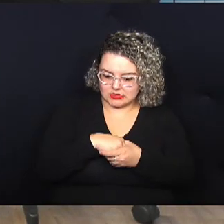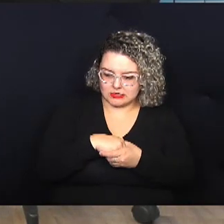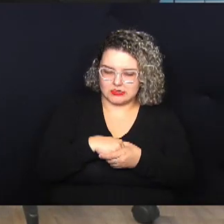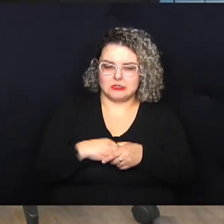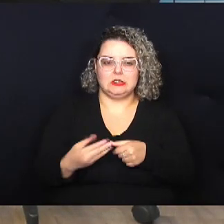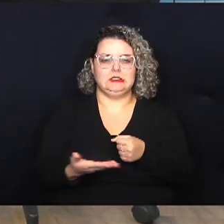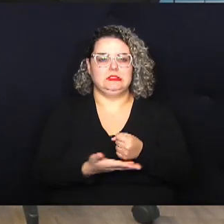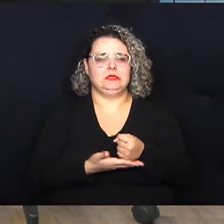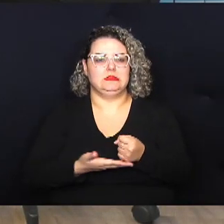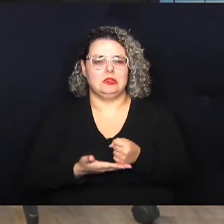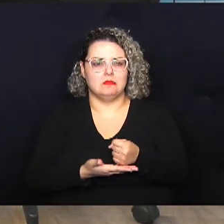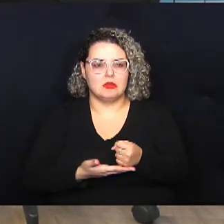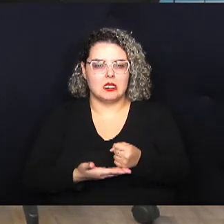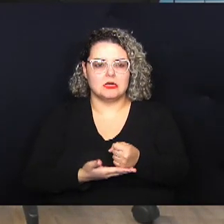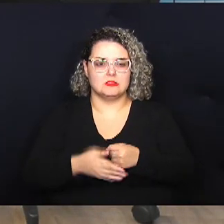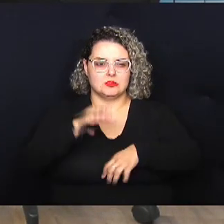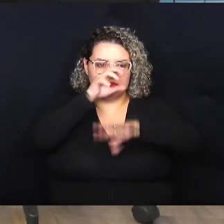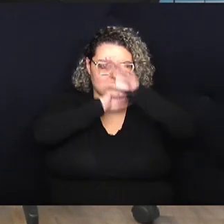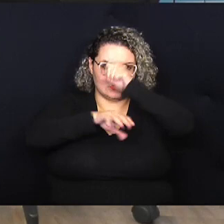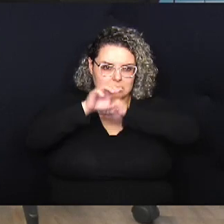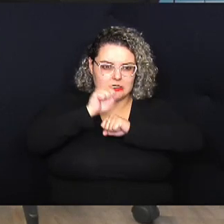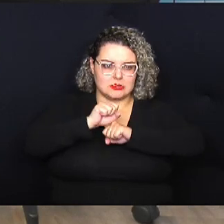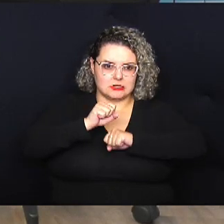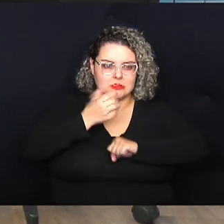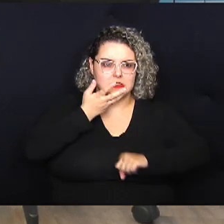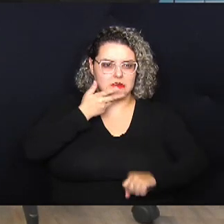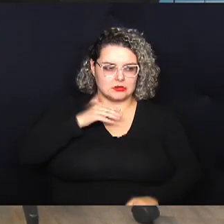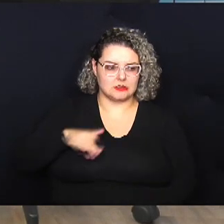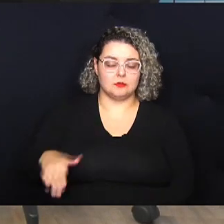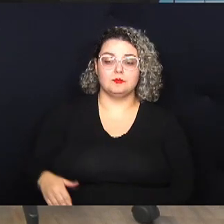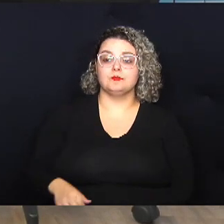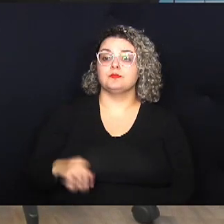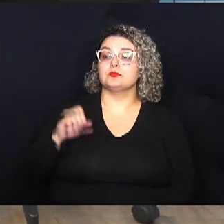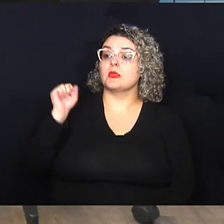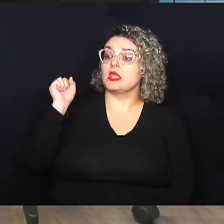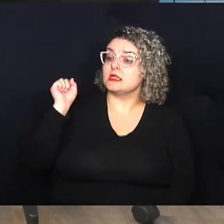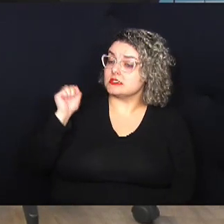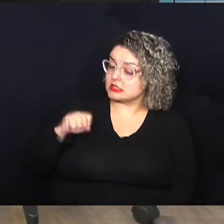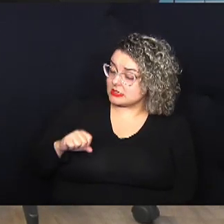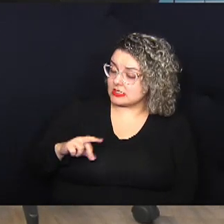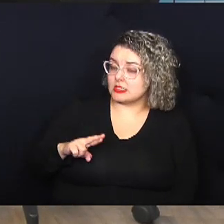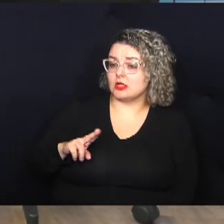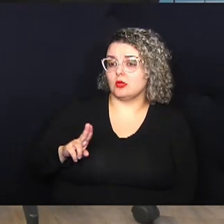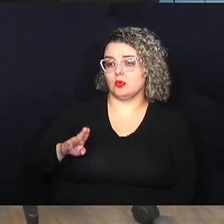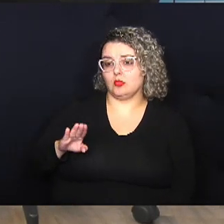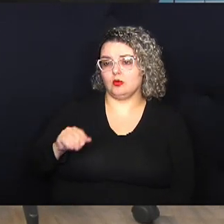base do aprendizado das crianças? Eu acredito. Eu acho assim, hoje